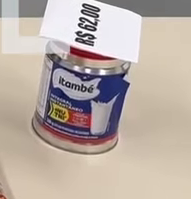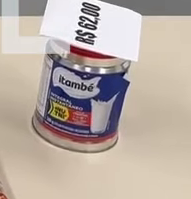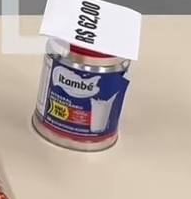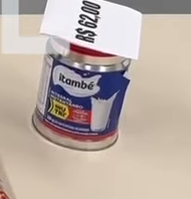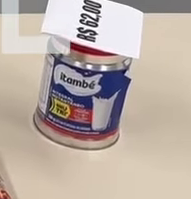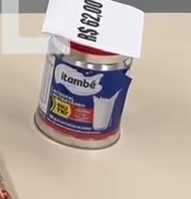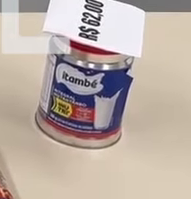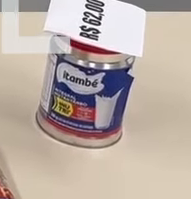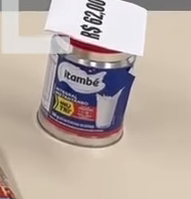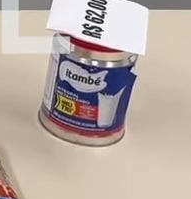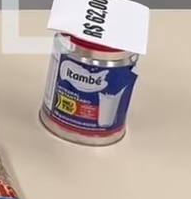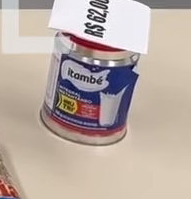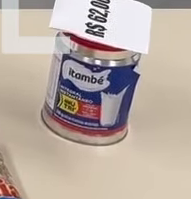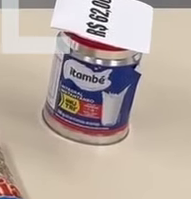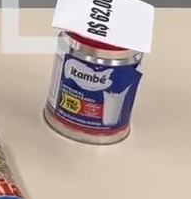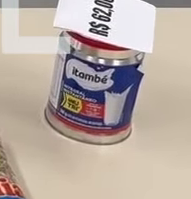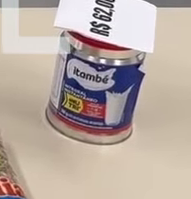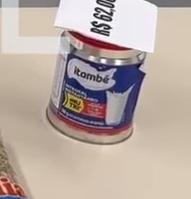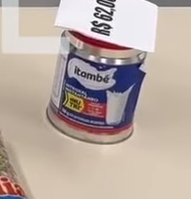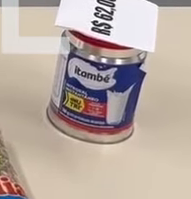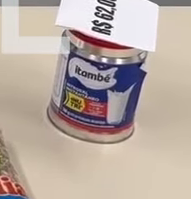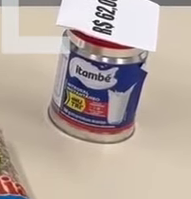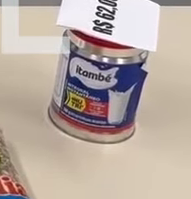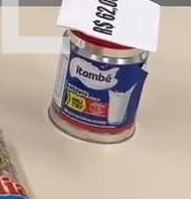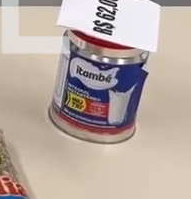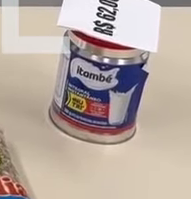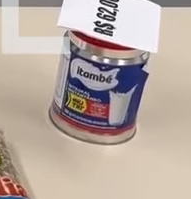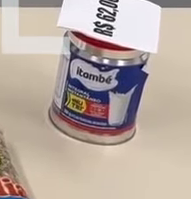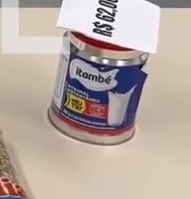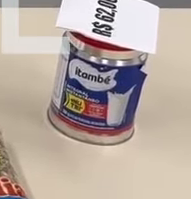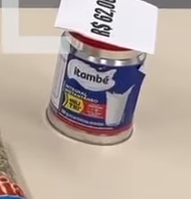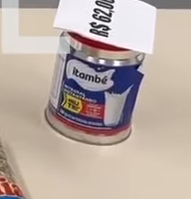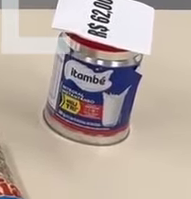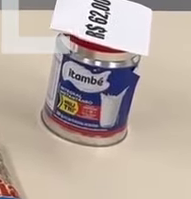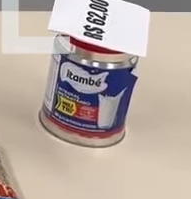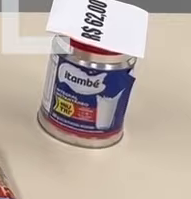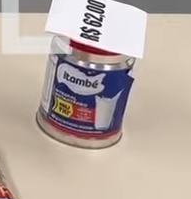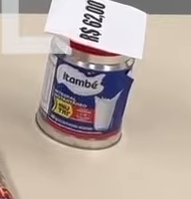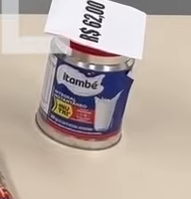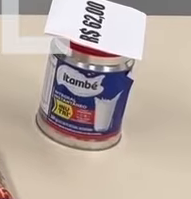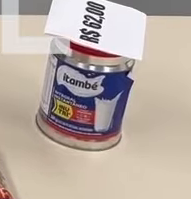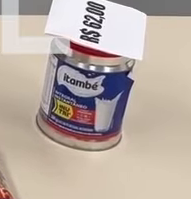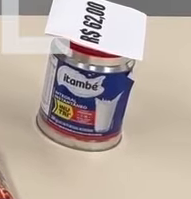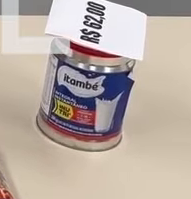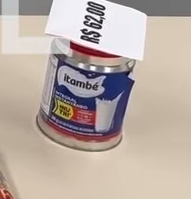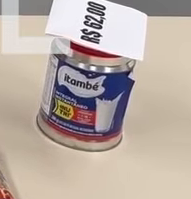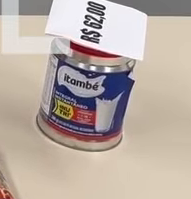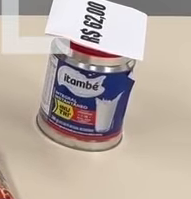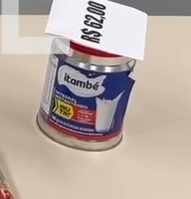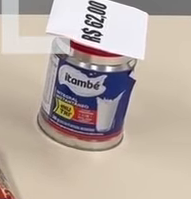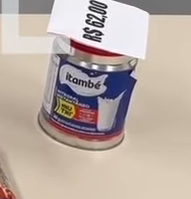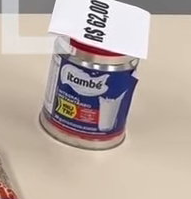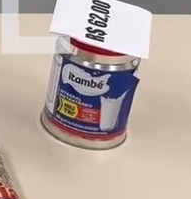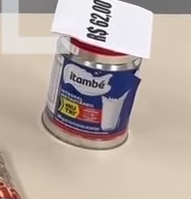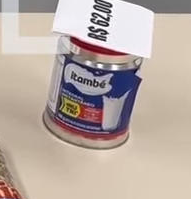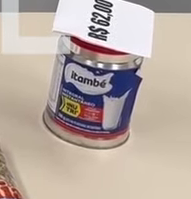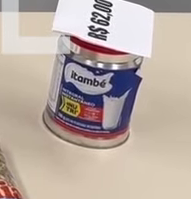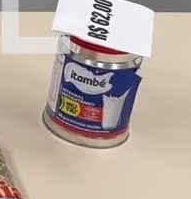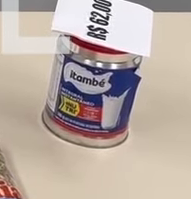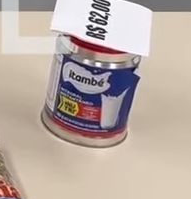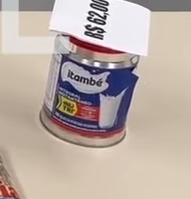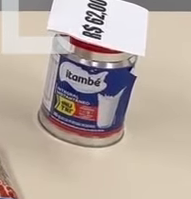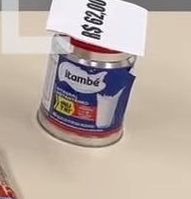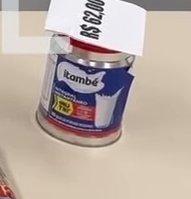milhão e agora vou no feijão aqui para vocês aqui o feijão que a gente pagou a gente pagou 7,59 aqui no feijão tá aqui ó